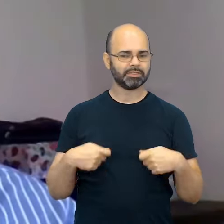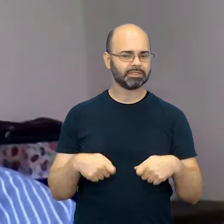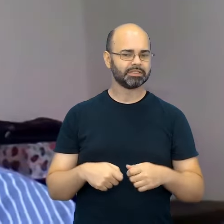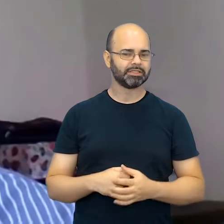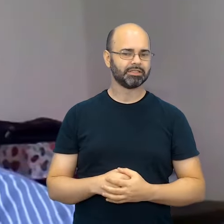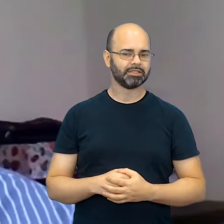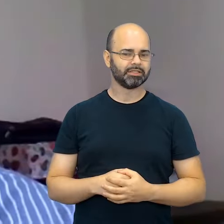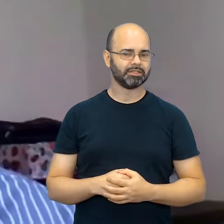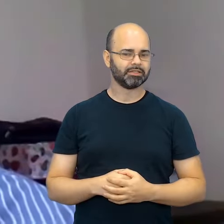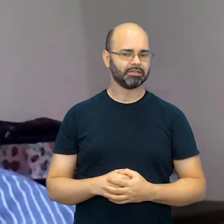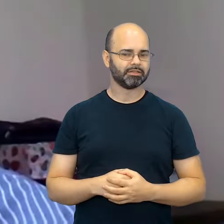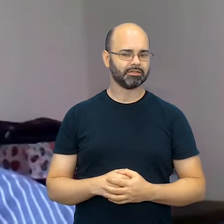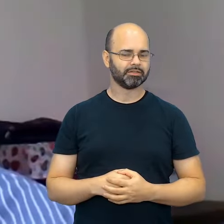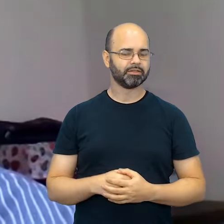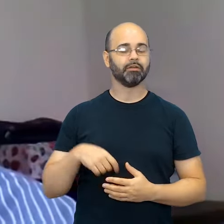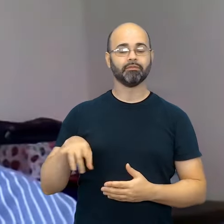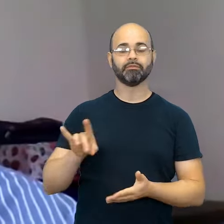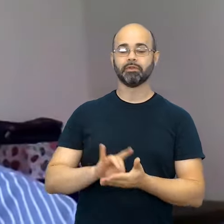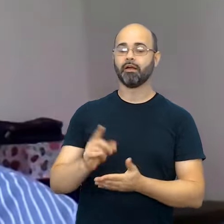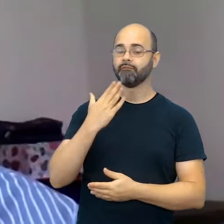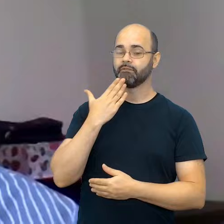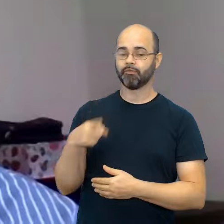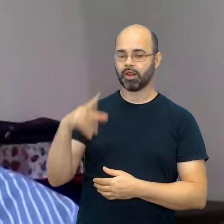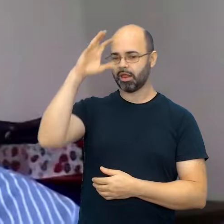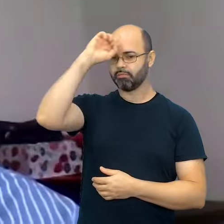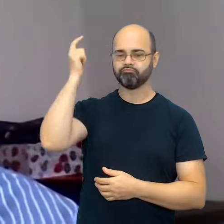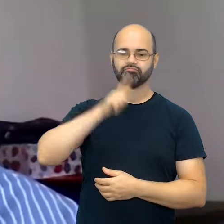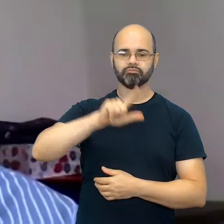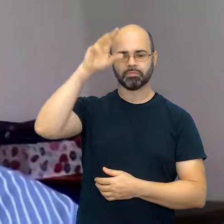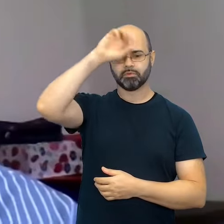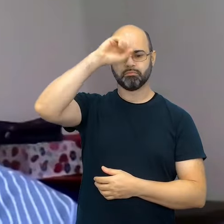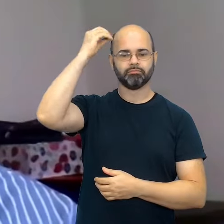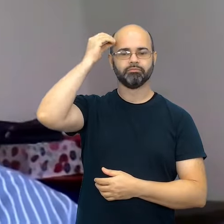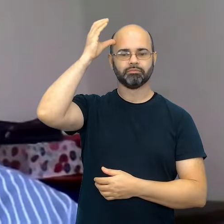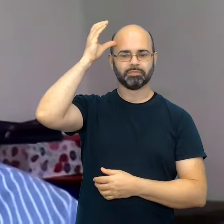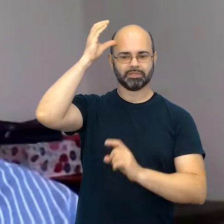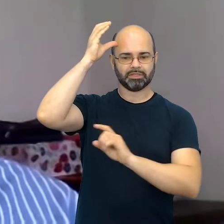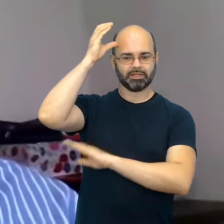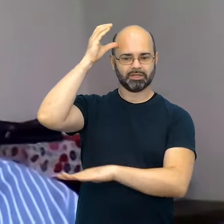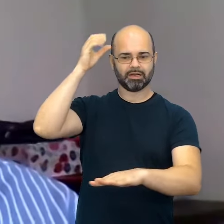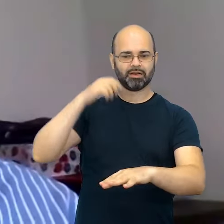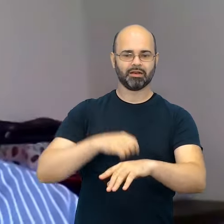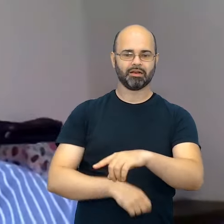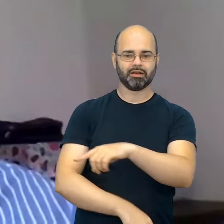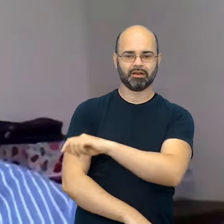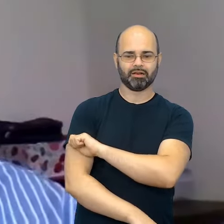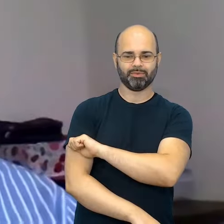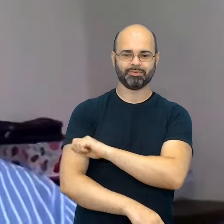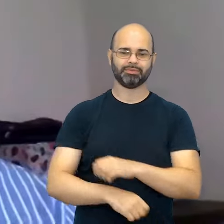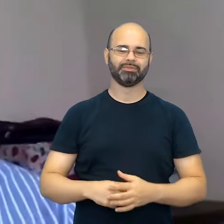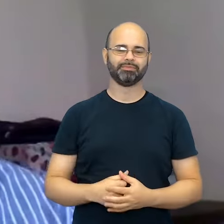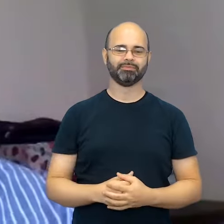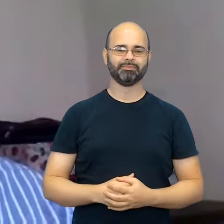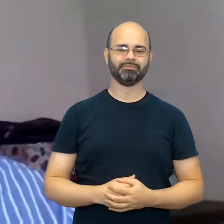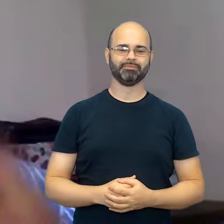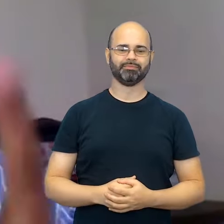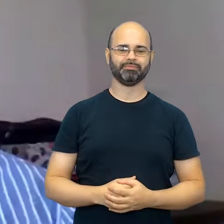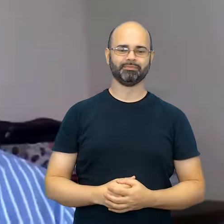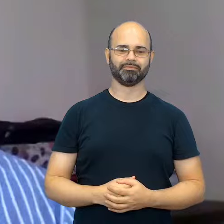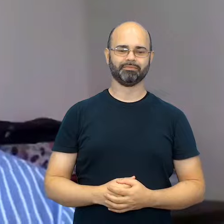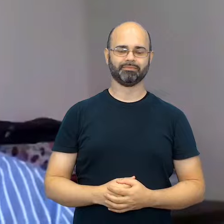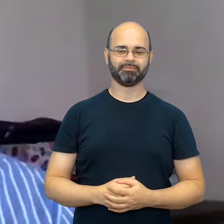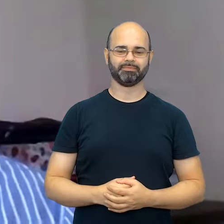isso seja a favor da aprendizado, né, da aprendizagem dos estudantes. Eu fico pensando muito nisso.